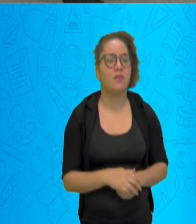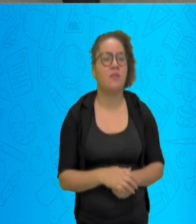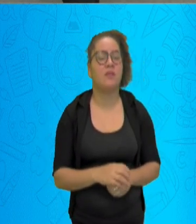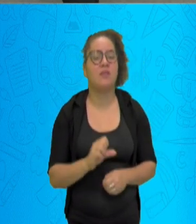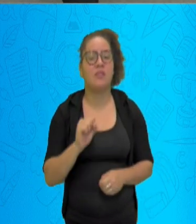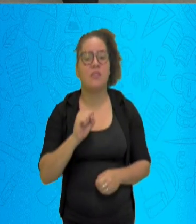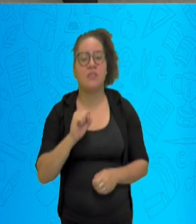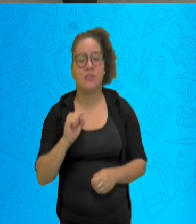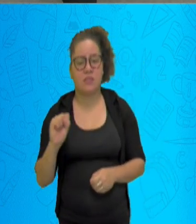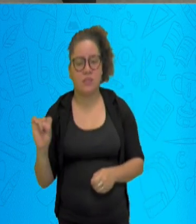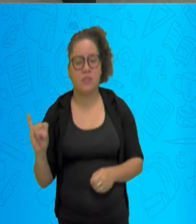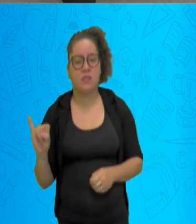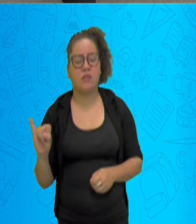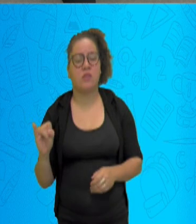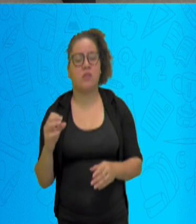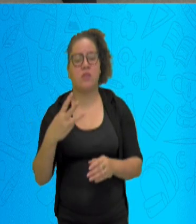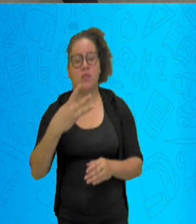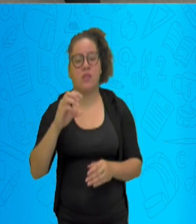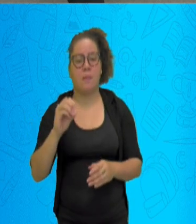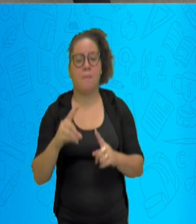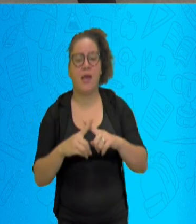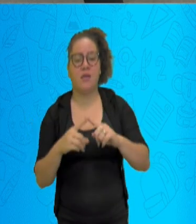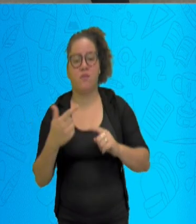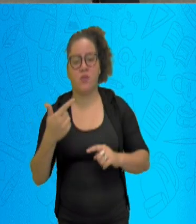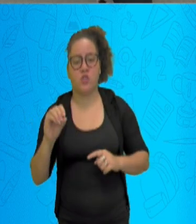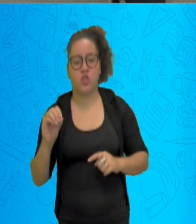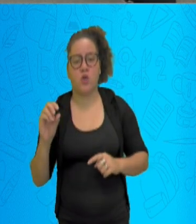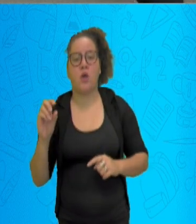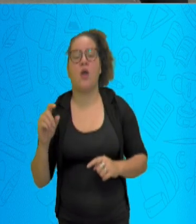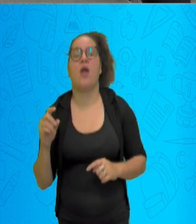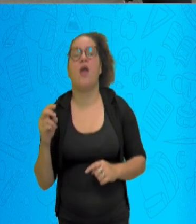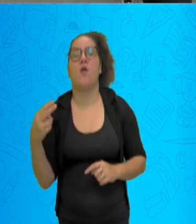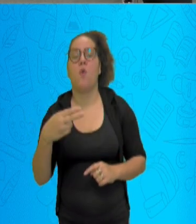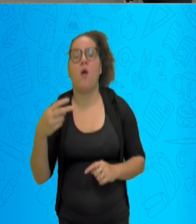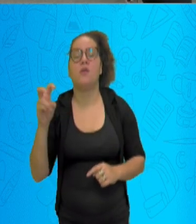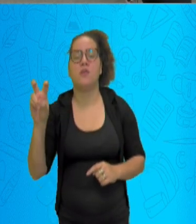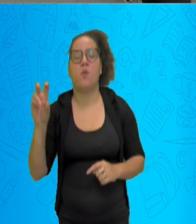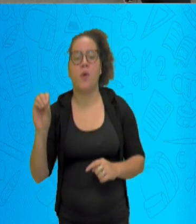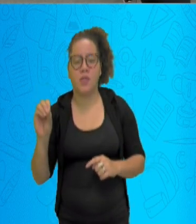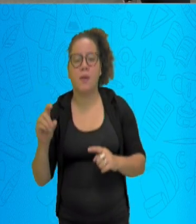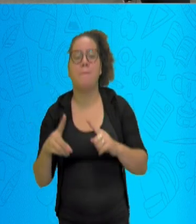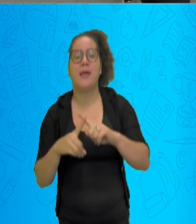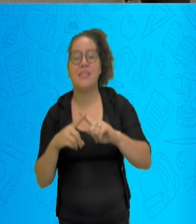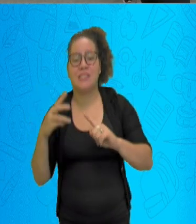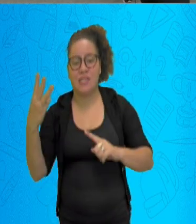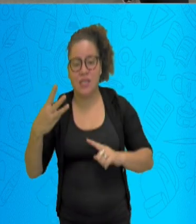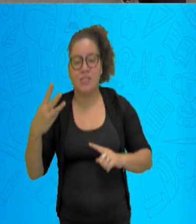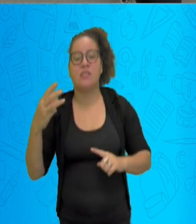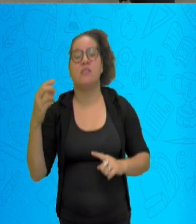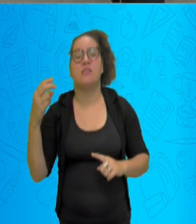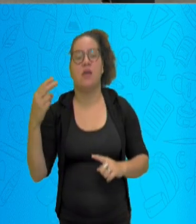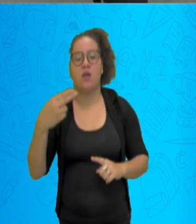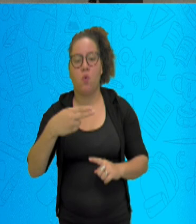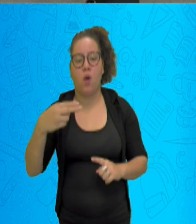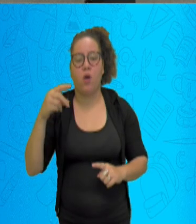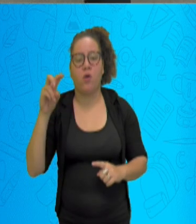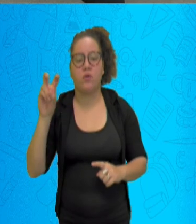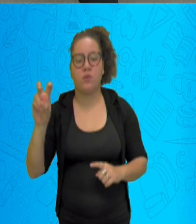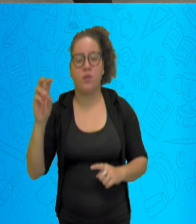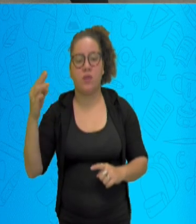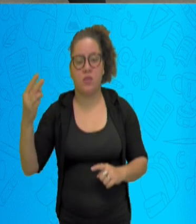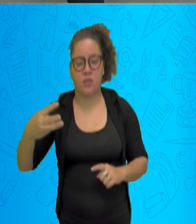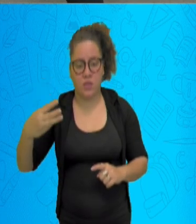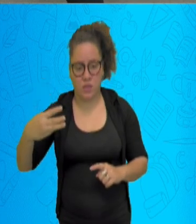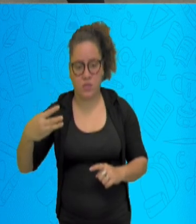mais 20, negócio 50, mais 3, 53. E o sinal vai ser o quê?